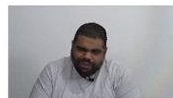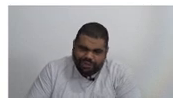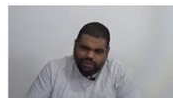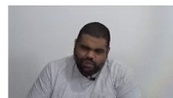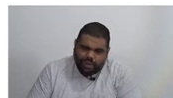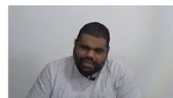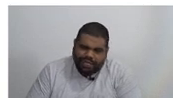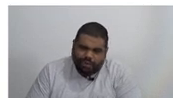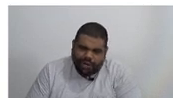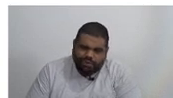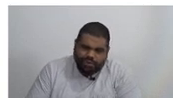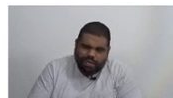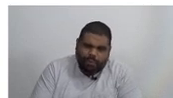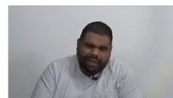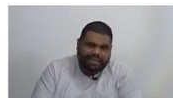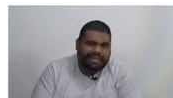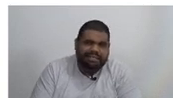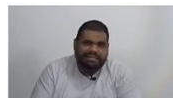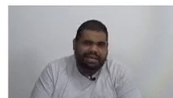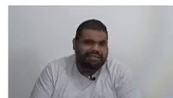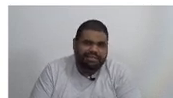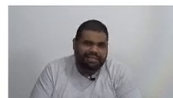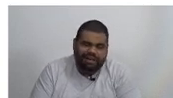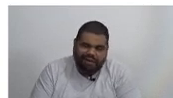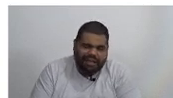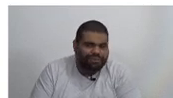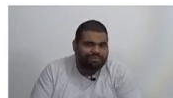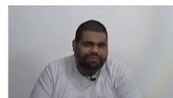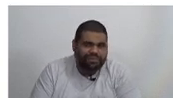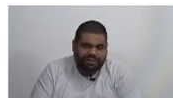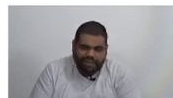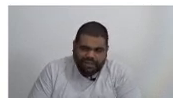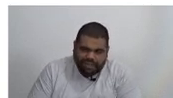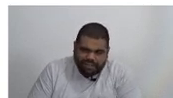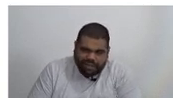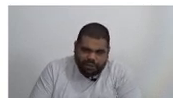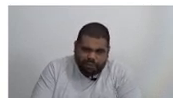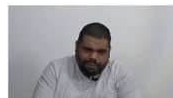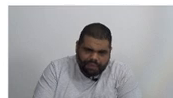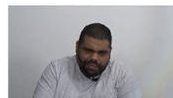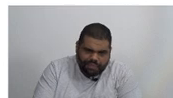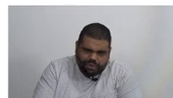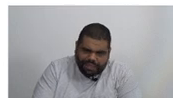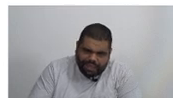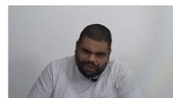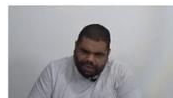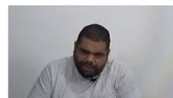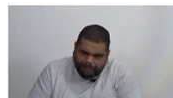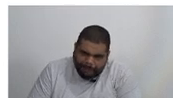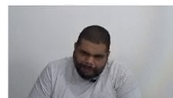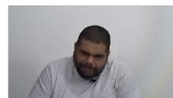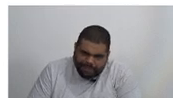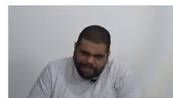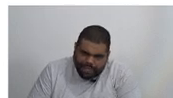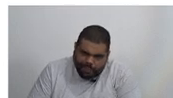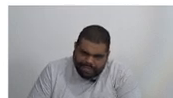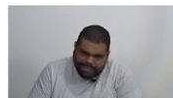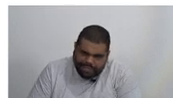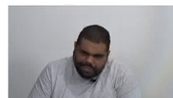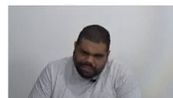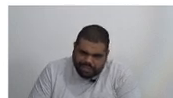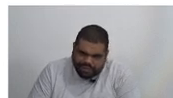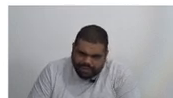intervalo. Só que 8 não pertence a esse intervalo. Então, isso aqui, ó,